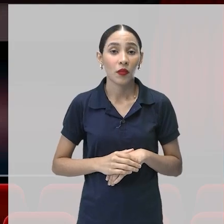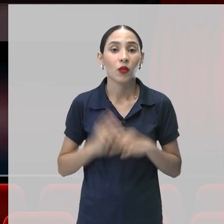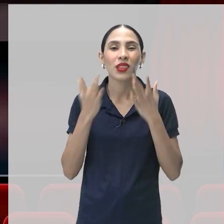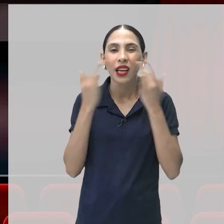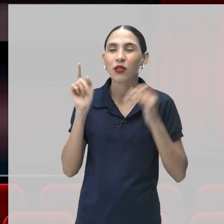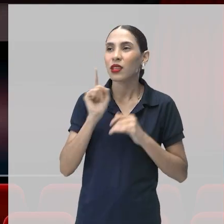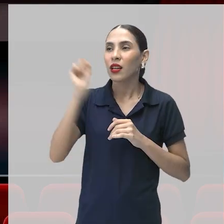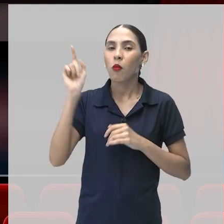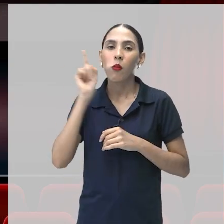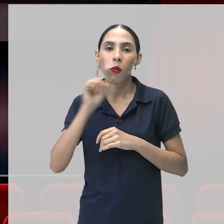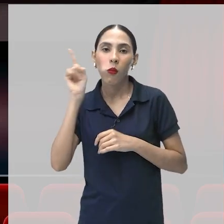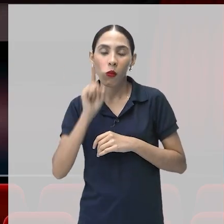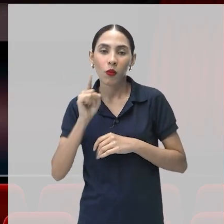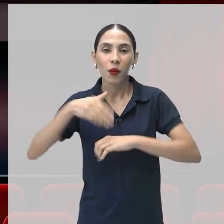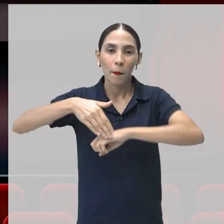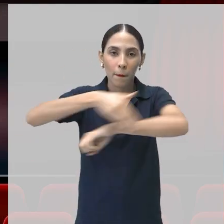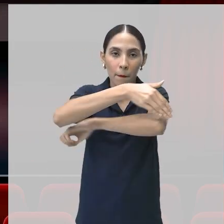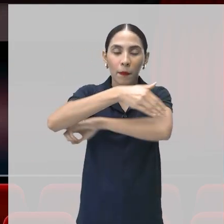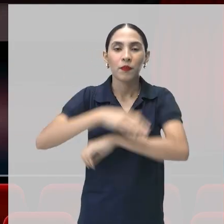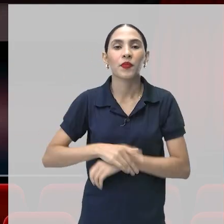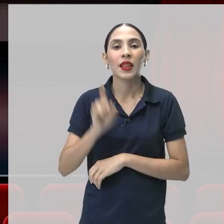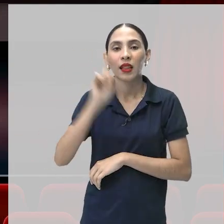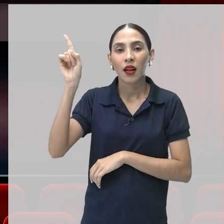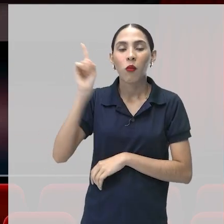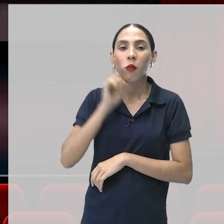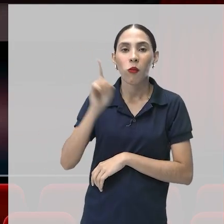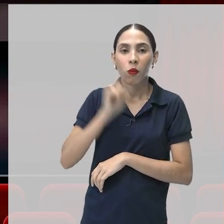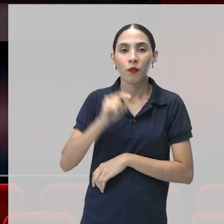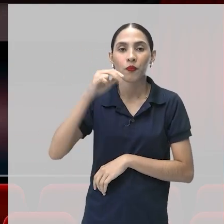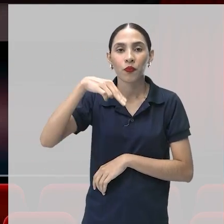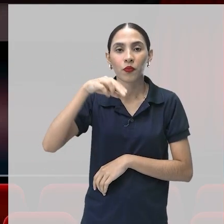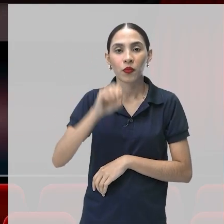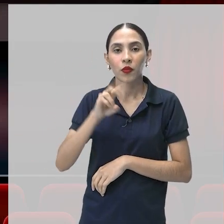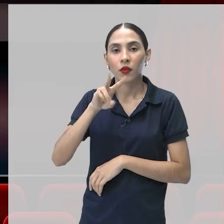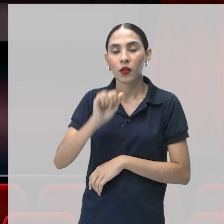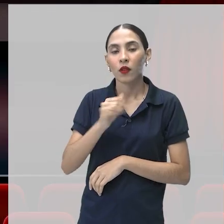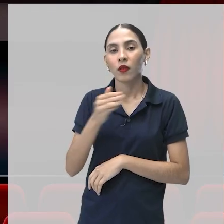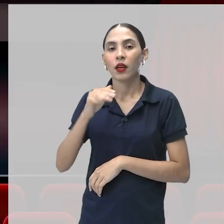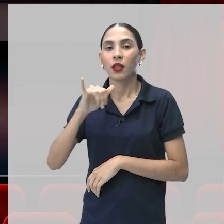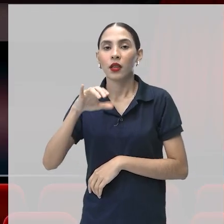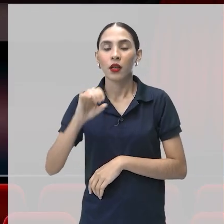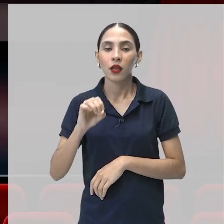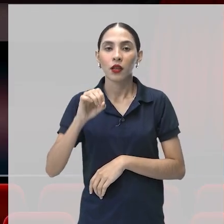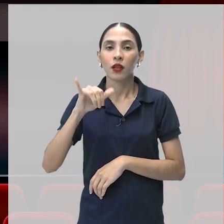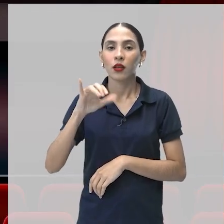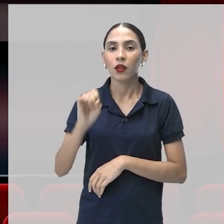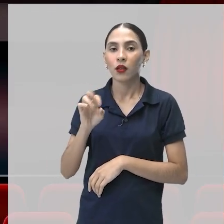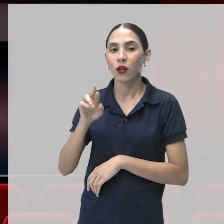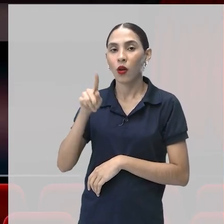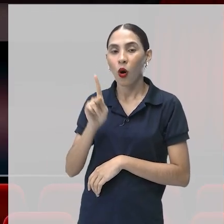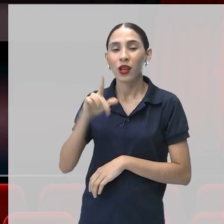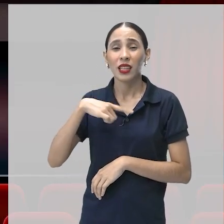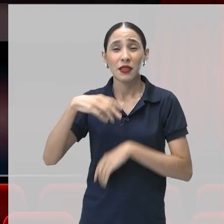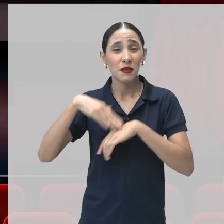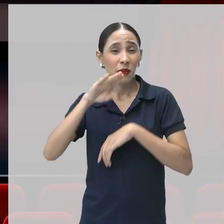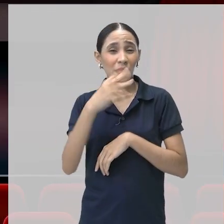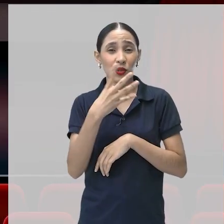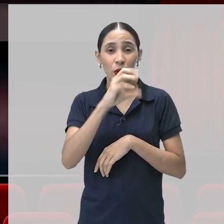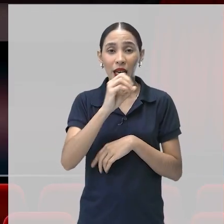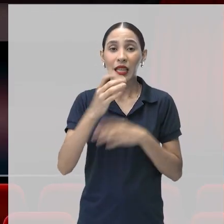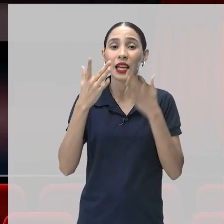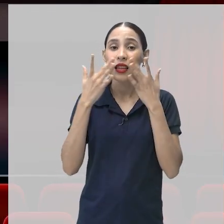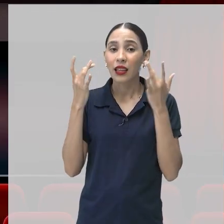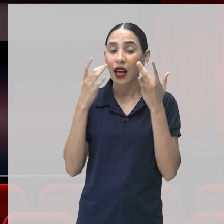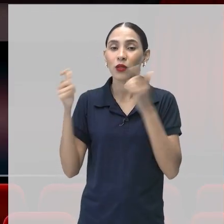é uma avenida lá de Nova York, fica nos Estados Unidos, que tem mais de 40 teatros